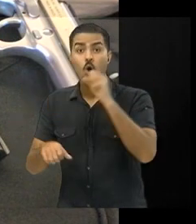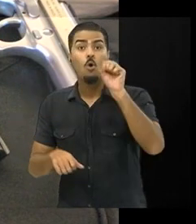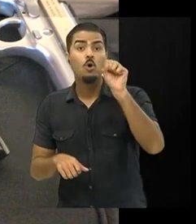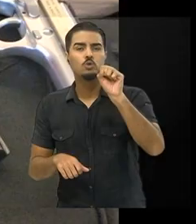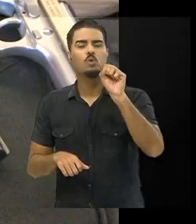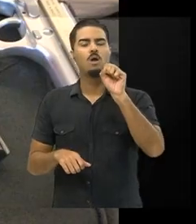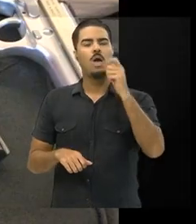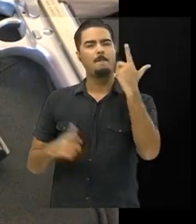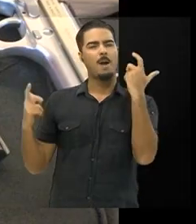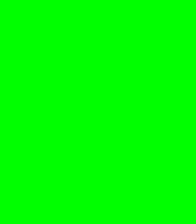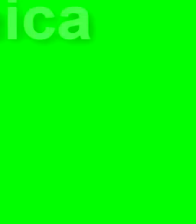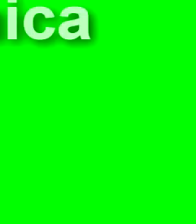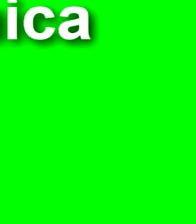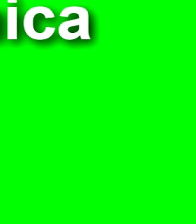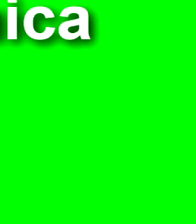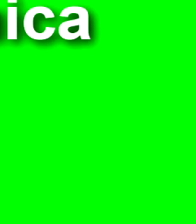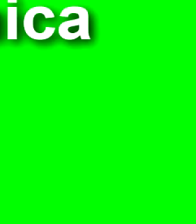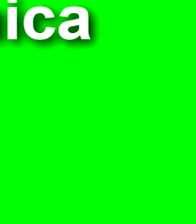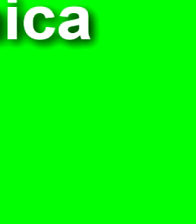munição